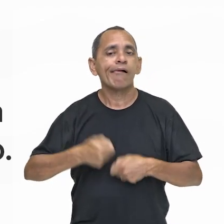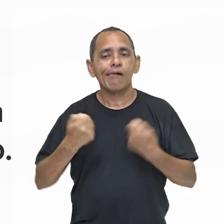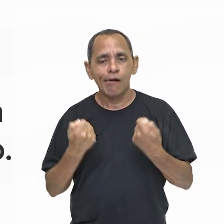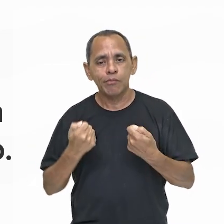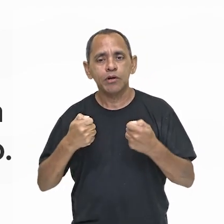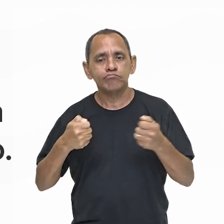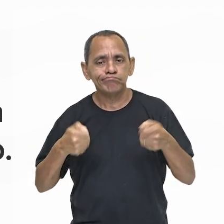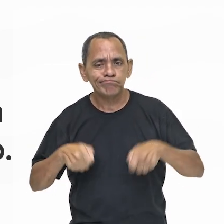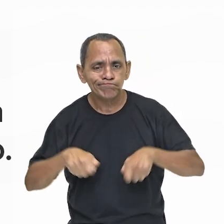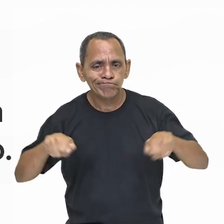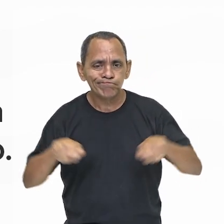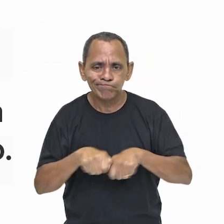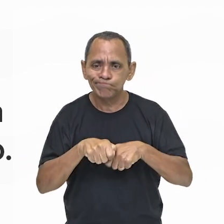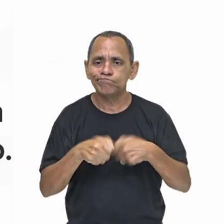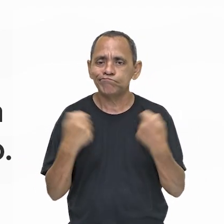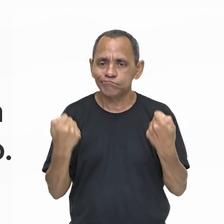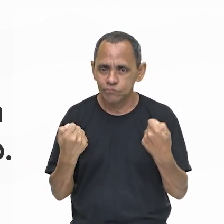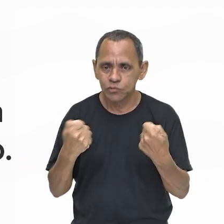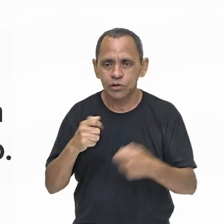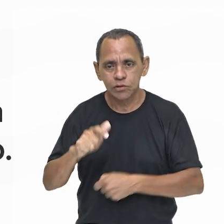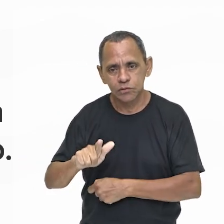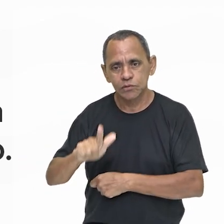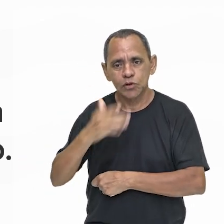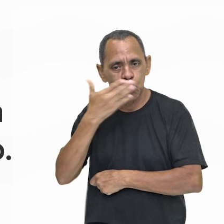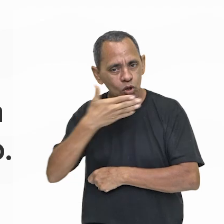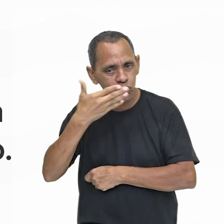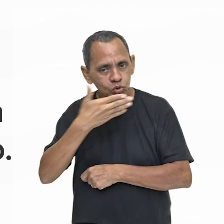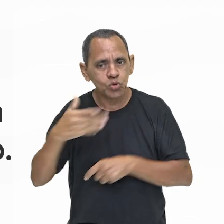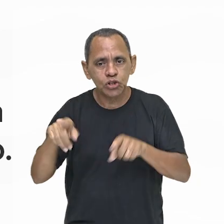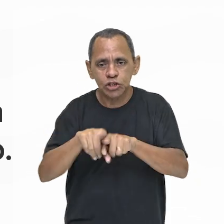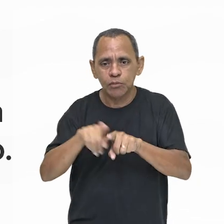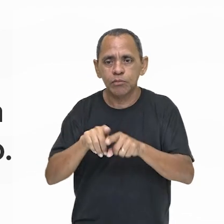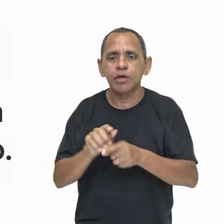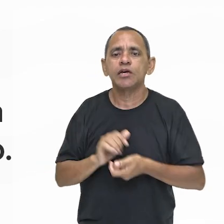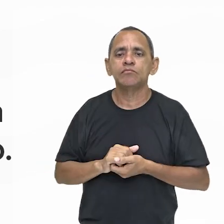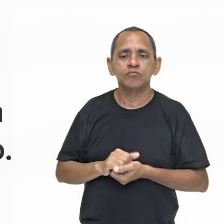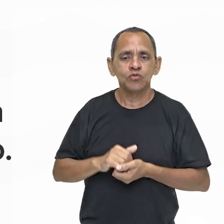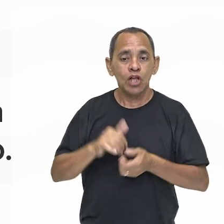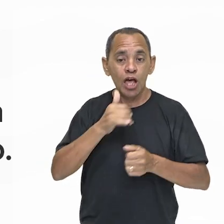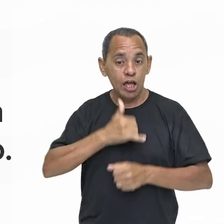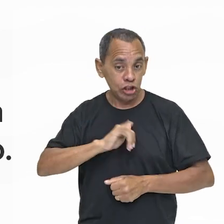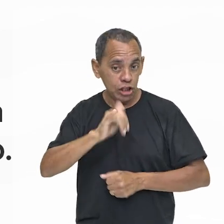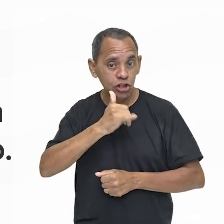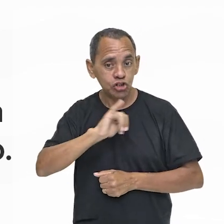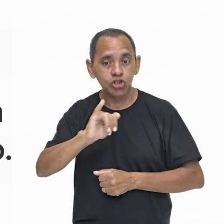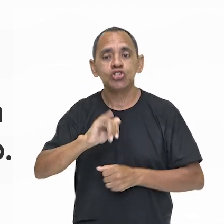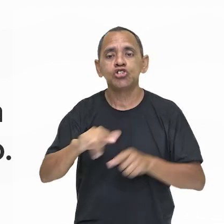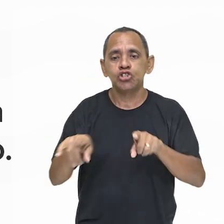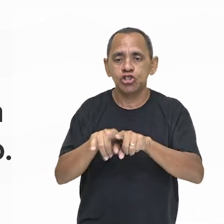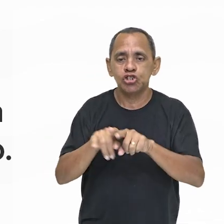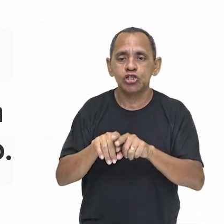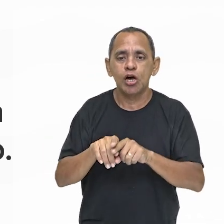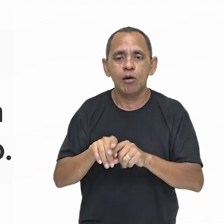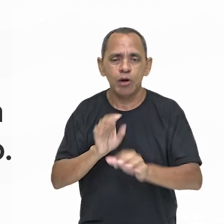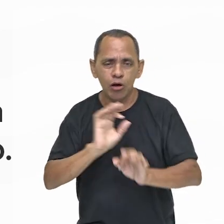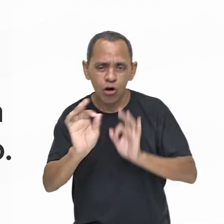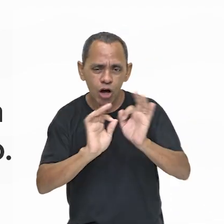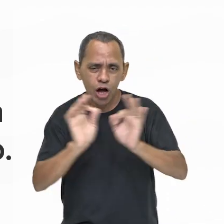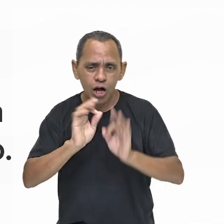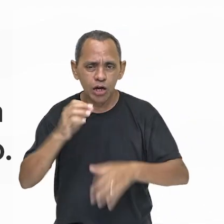para permitir que tenhamos energia para manter o organismo em